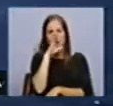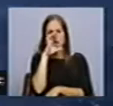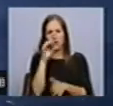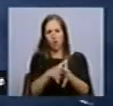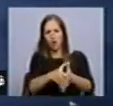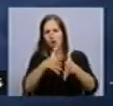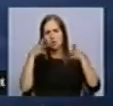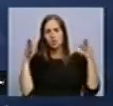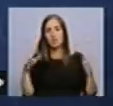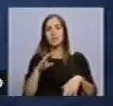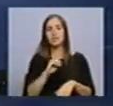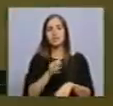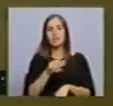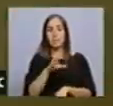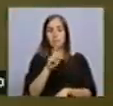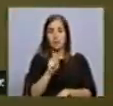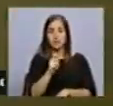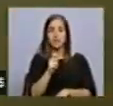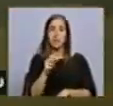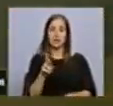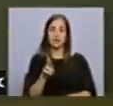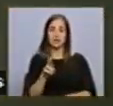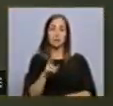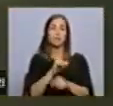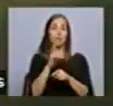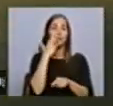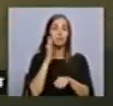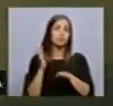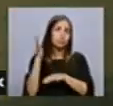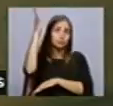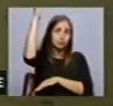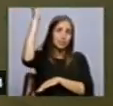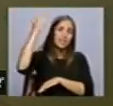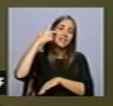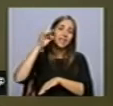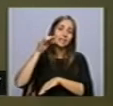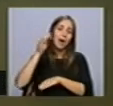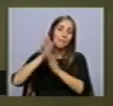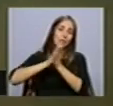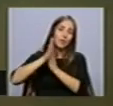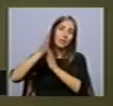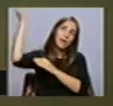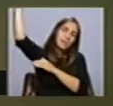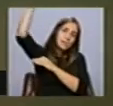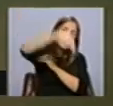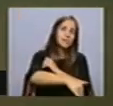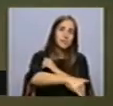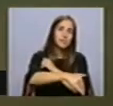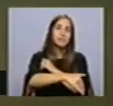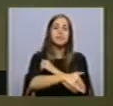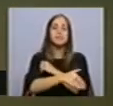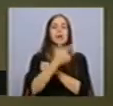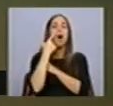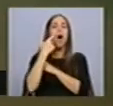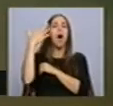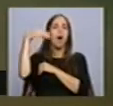da SpaceX à medida que tentava esta autêntica proeza, que é reutilizar o primeiro estágio dos foguetões.